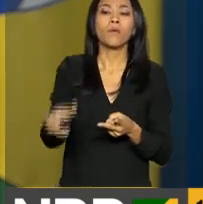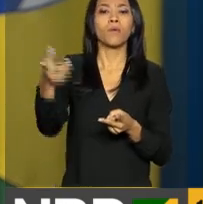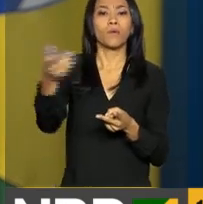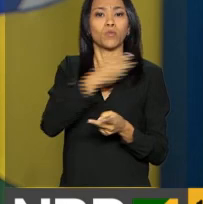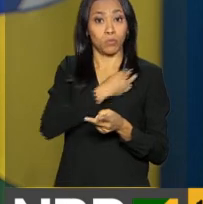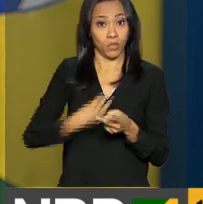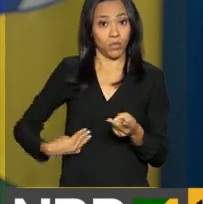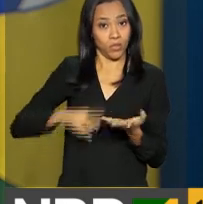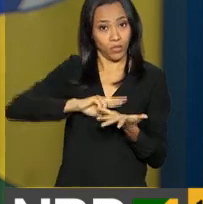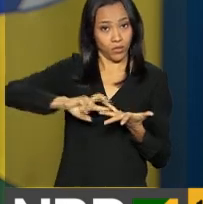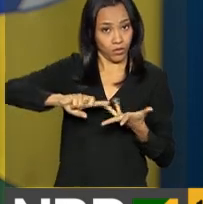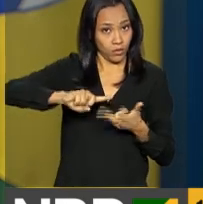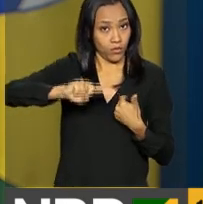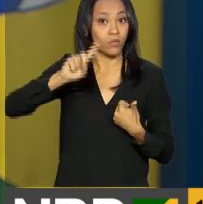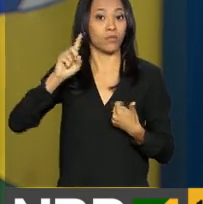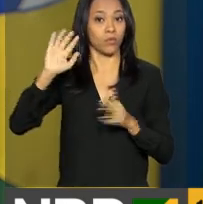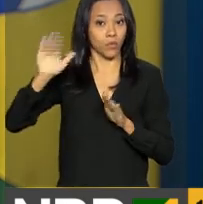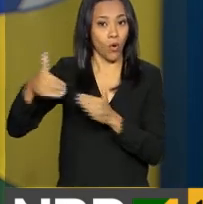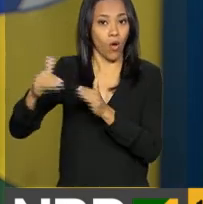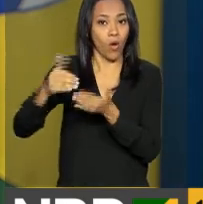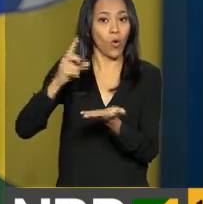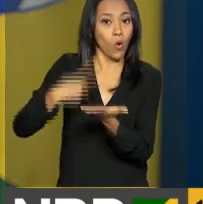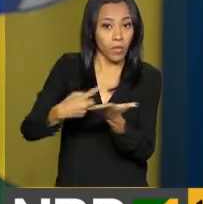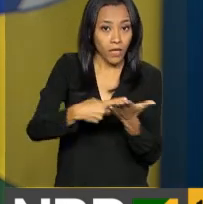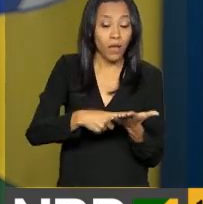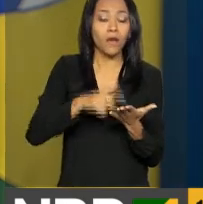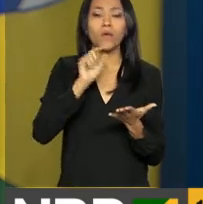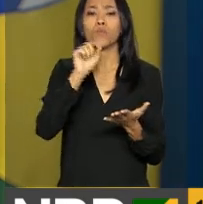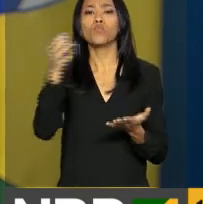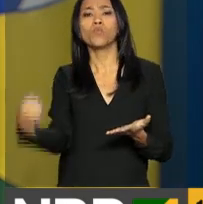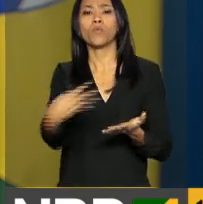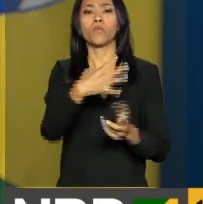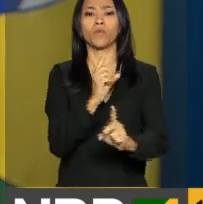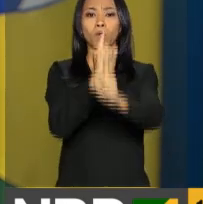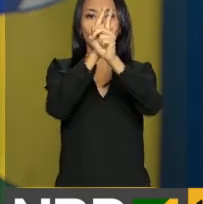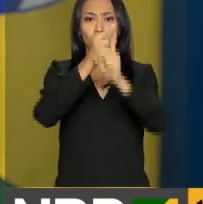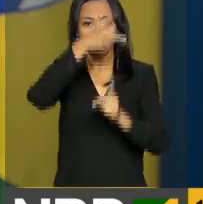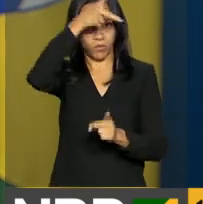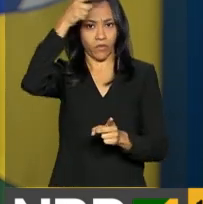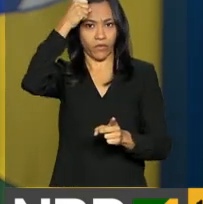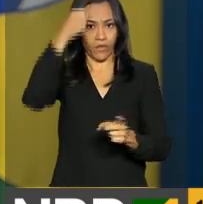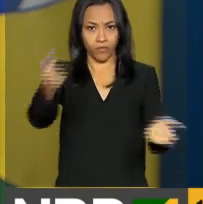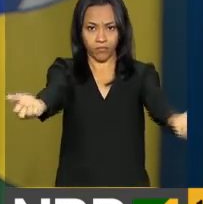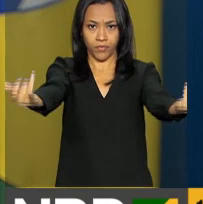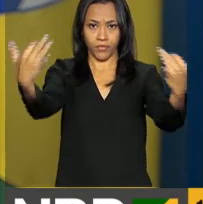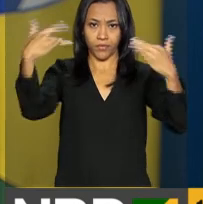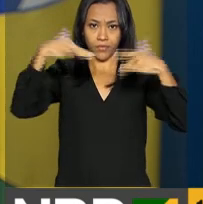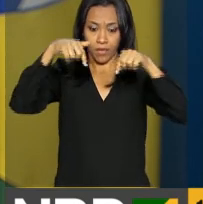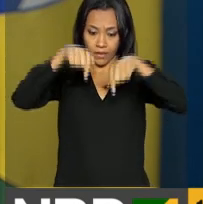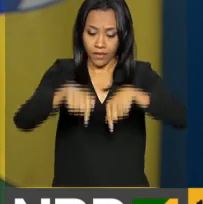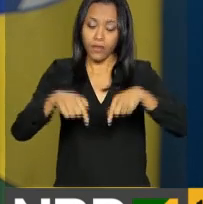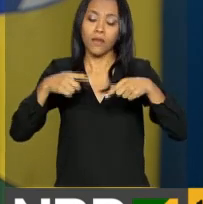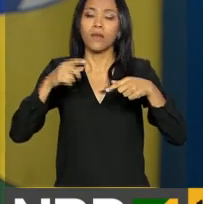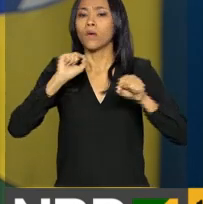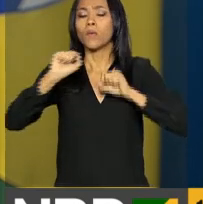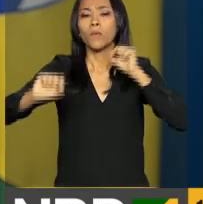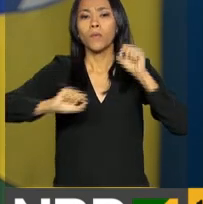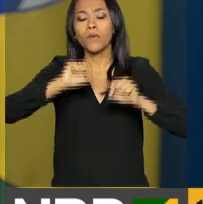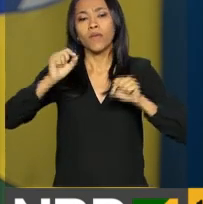um novo encontro de prefeitos, né, traz como base, como suporte,